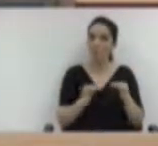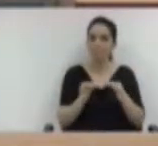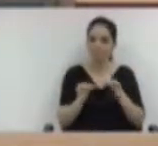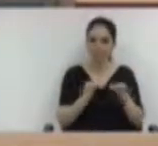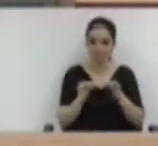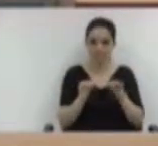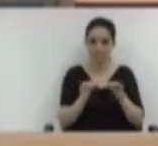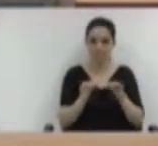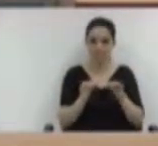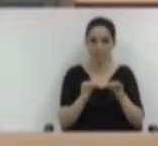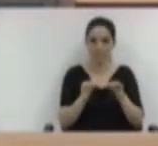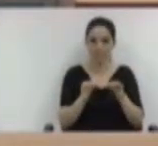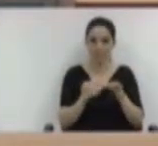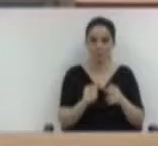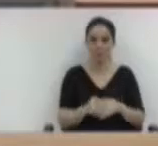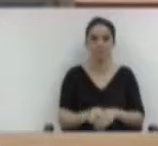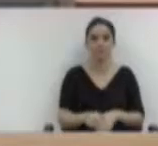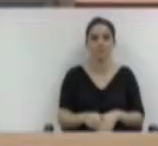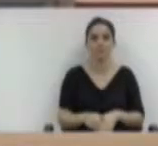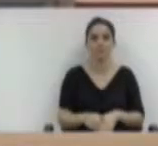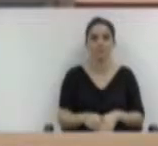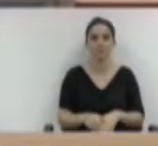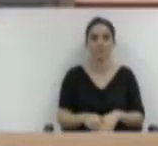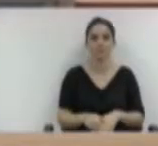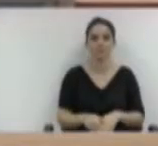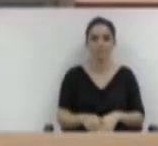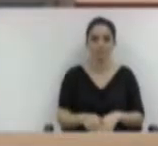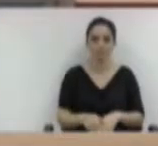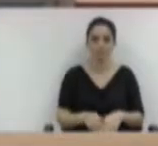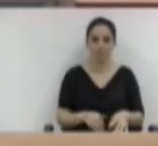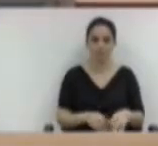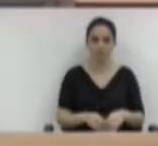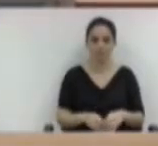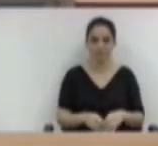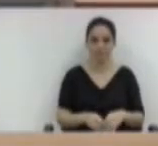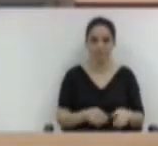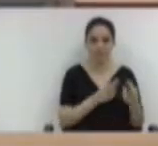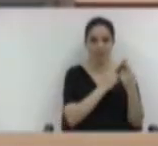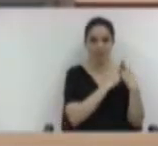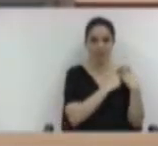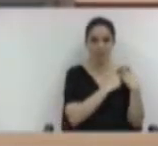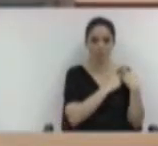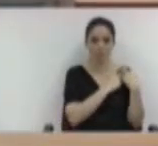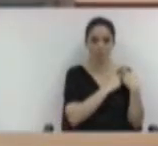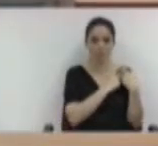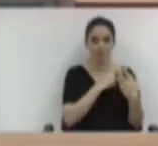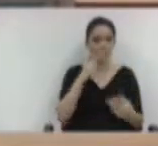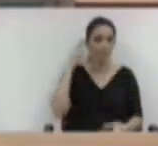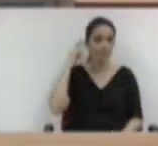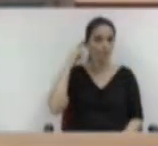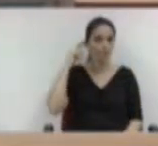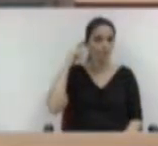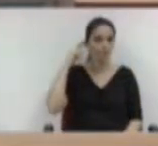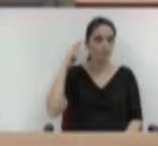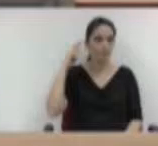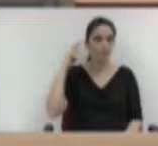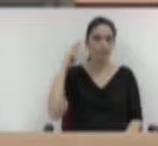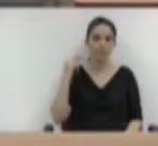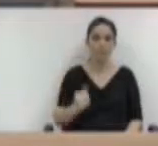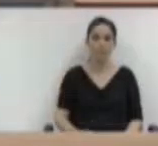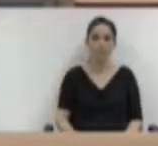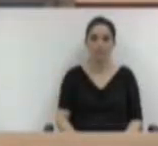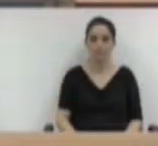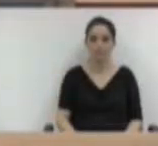nova organização e da outras providências. Autores, vereador Ronei Costa